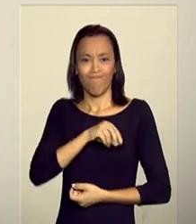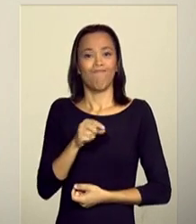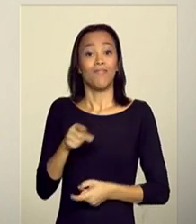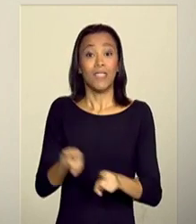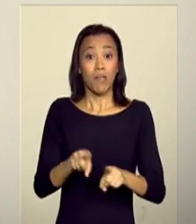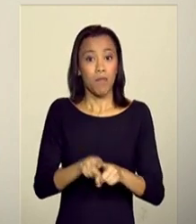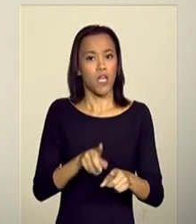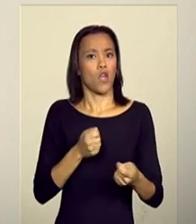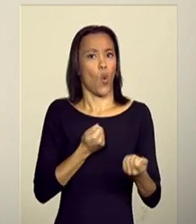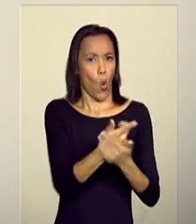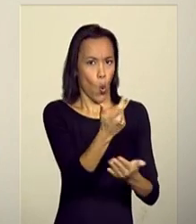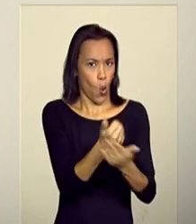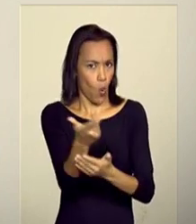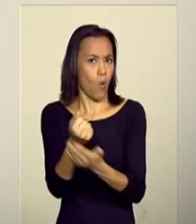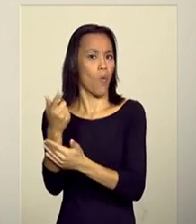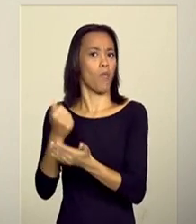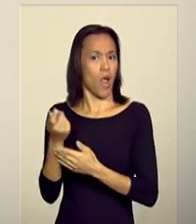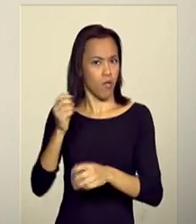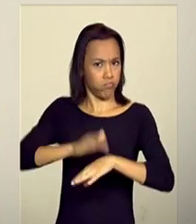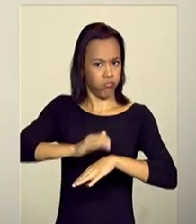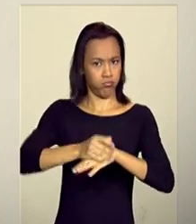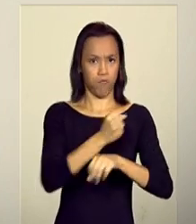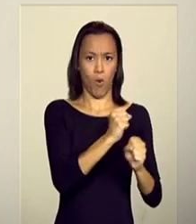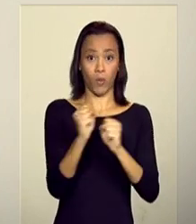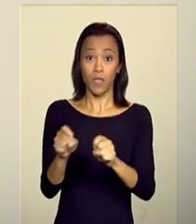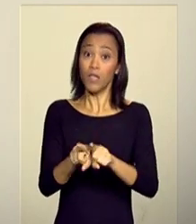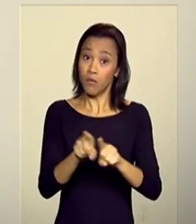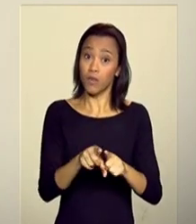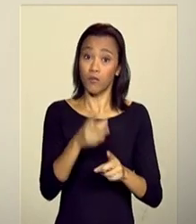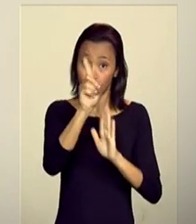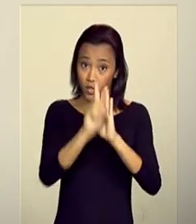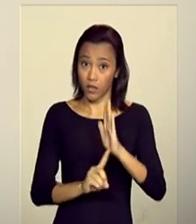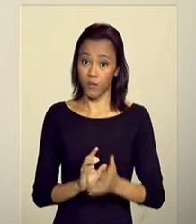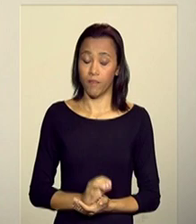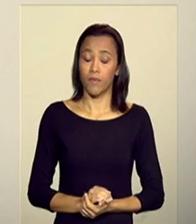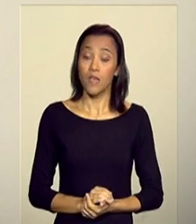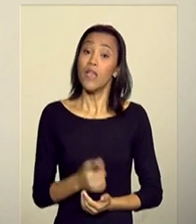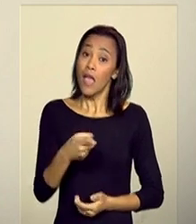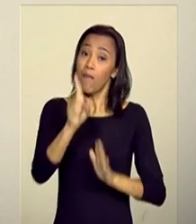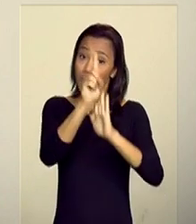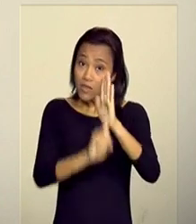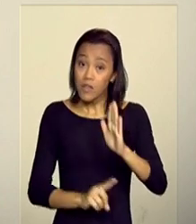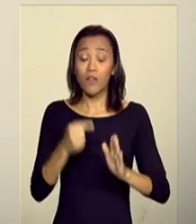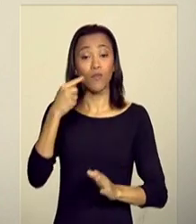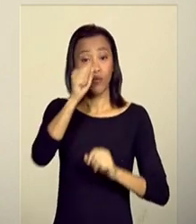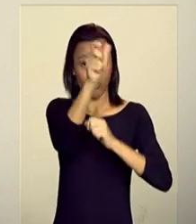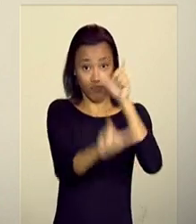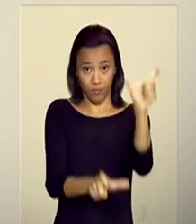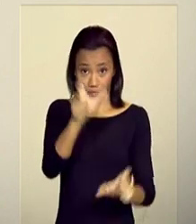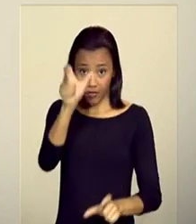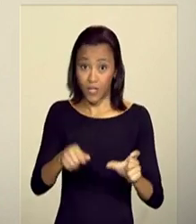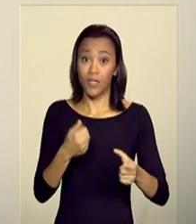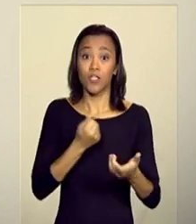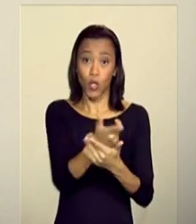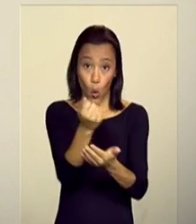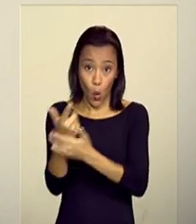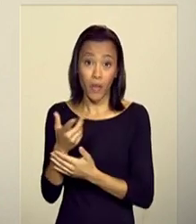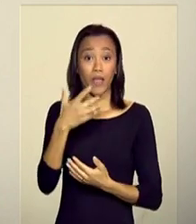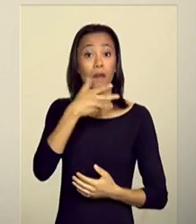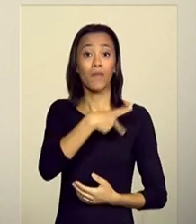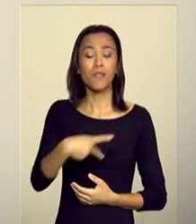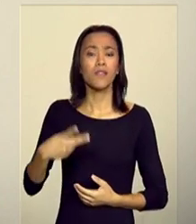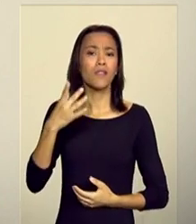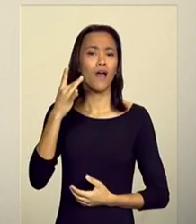proteger o seu poder de consumo e os seus direitos de consumidor e foi pensando nos direitos do consumidor que a presidenta Dilma